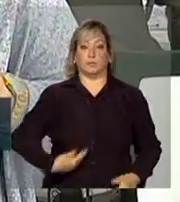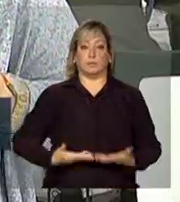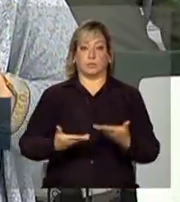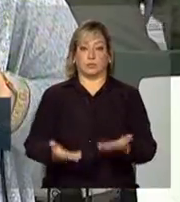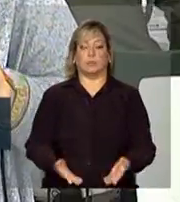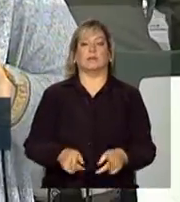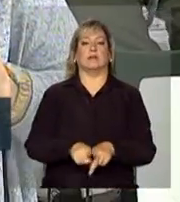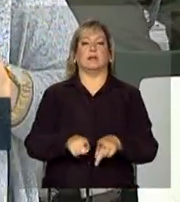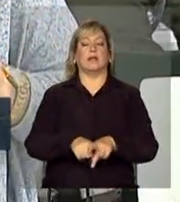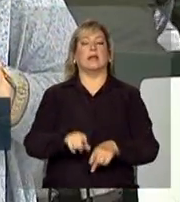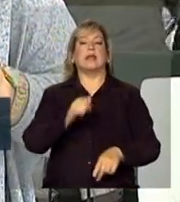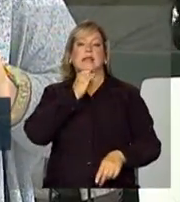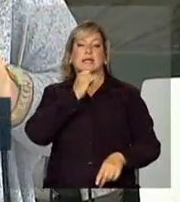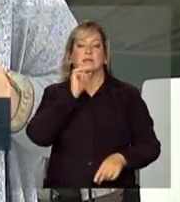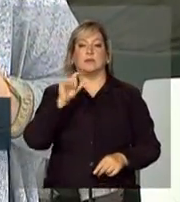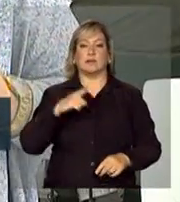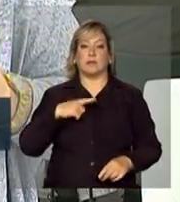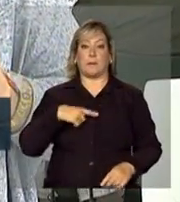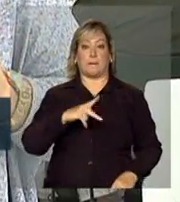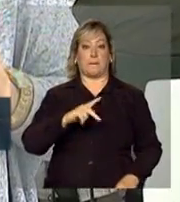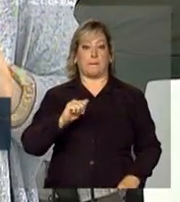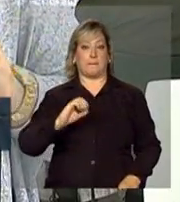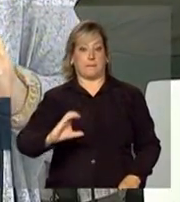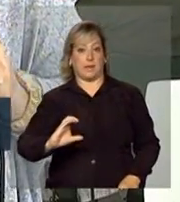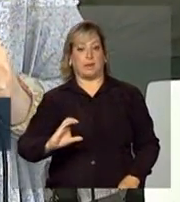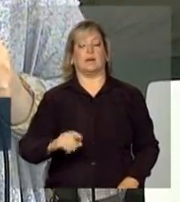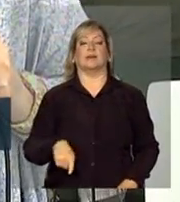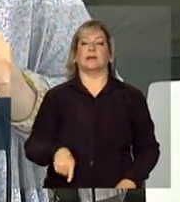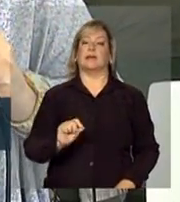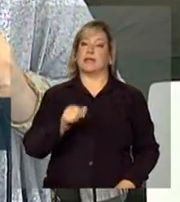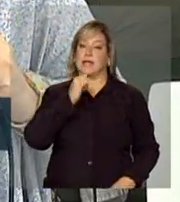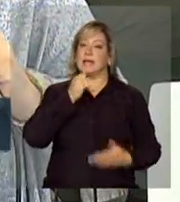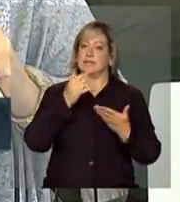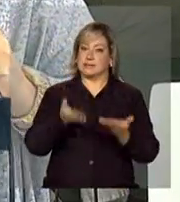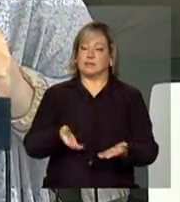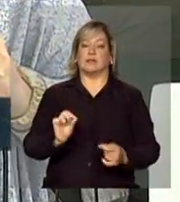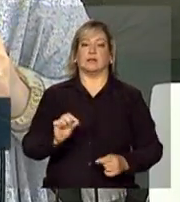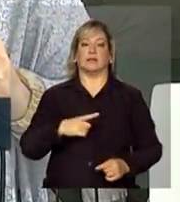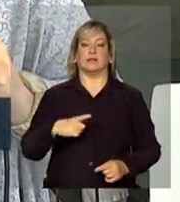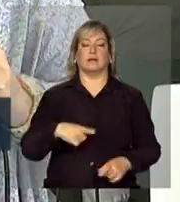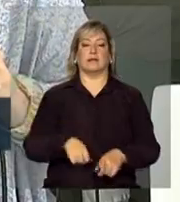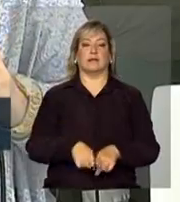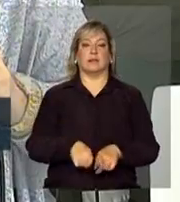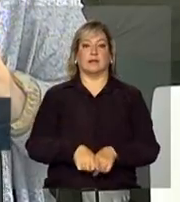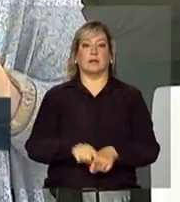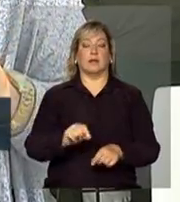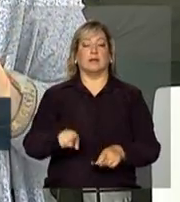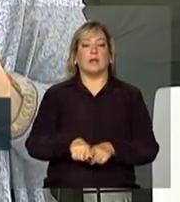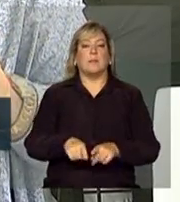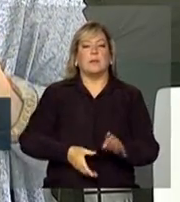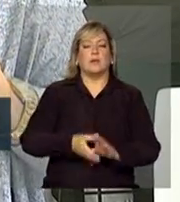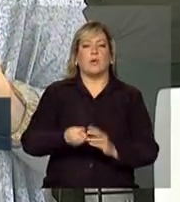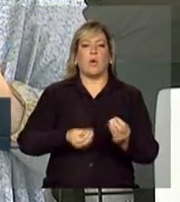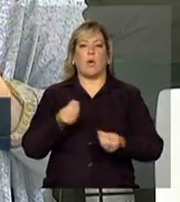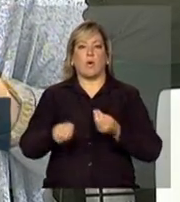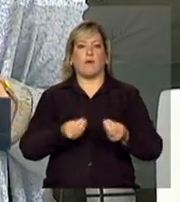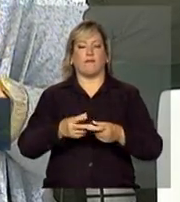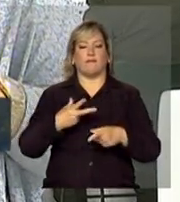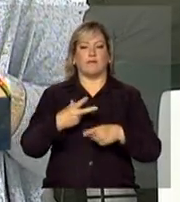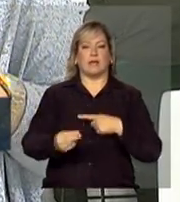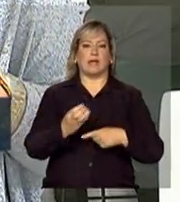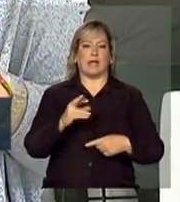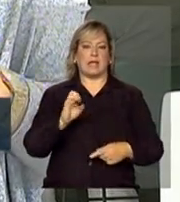Um exemplo é o Programa de Aceleração do Crescimento, o PAC. Além também de ter dado recomendações para enfrentar a crise